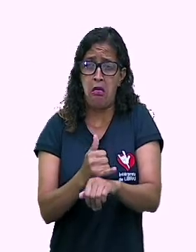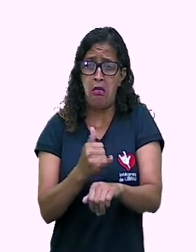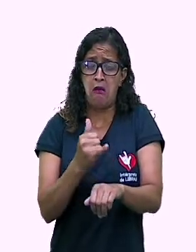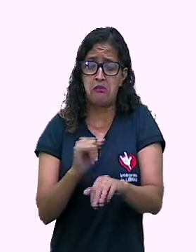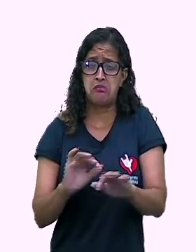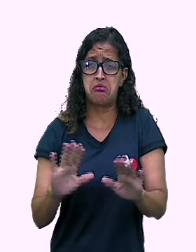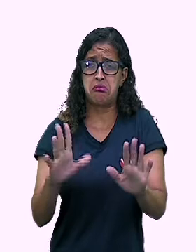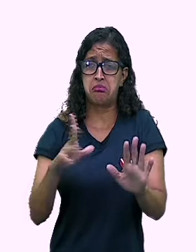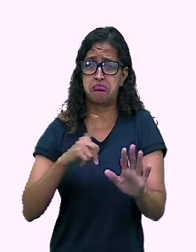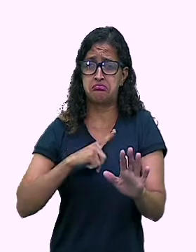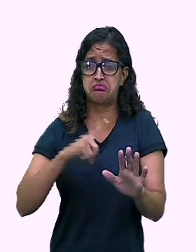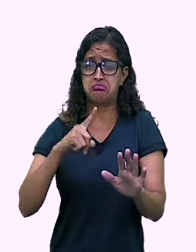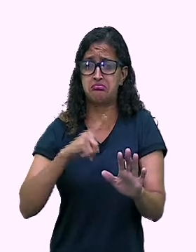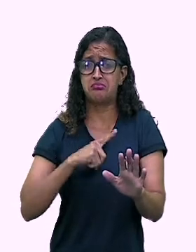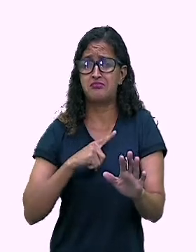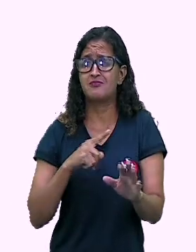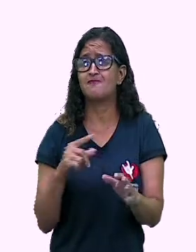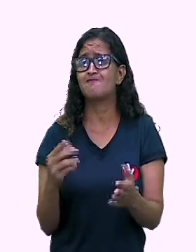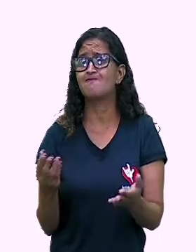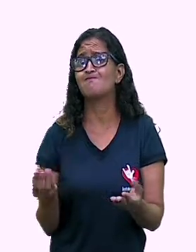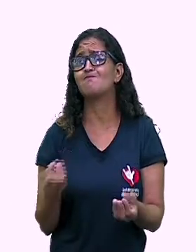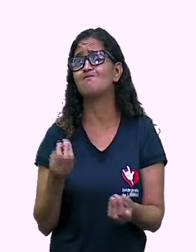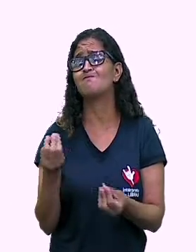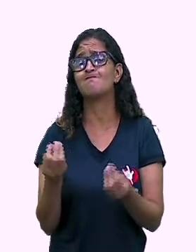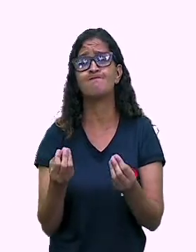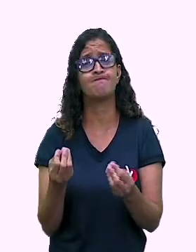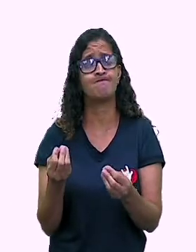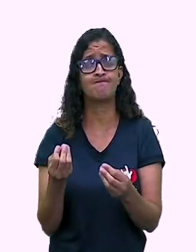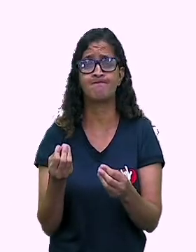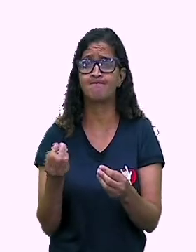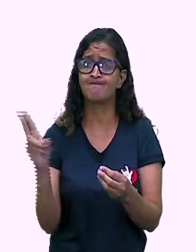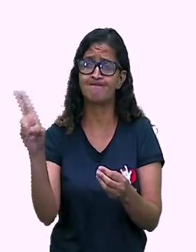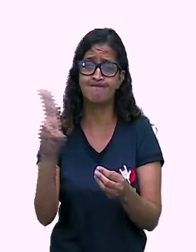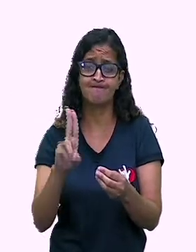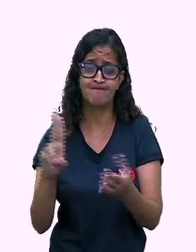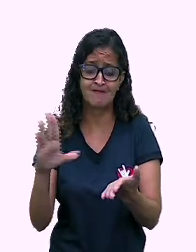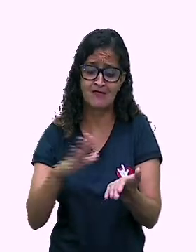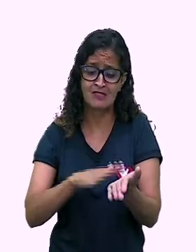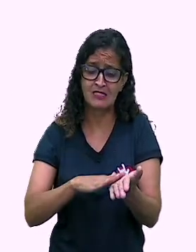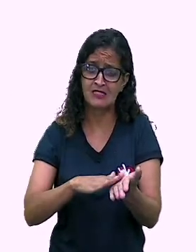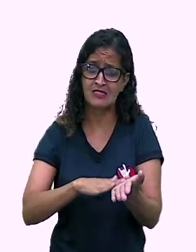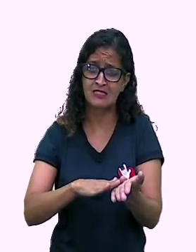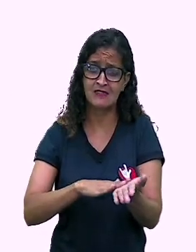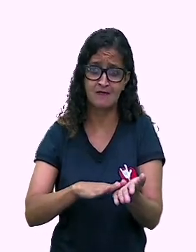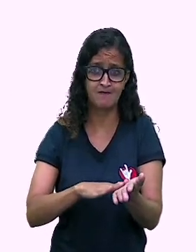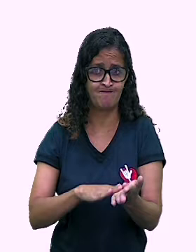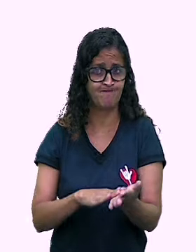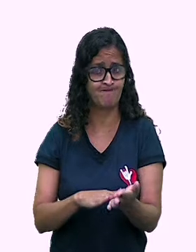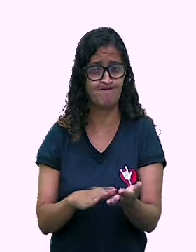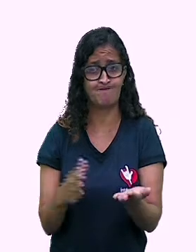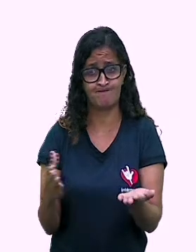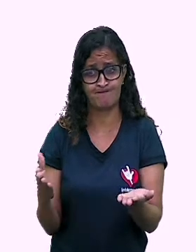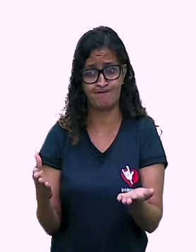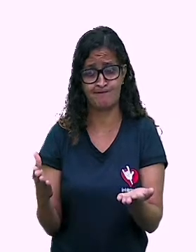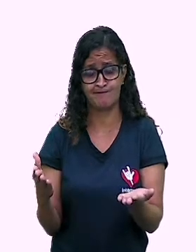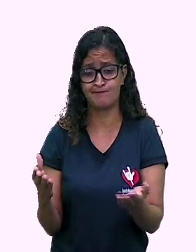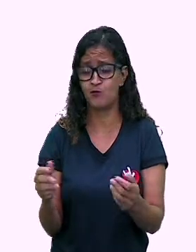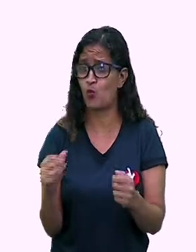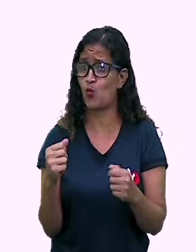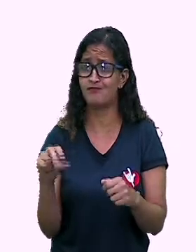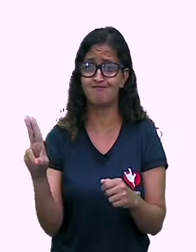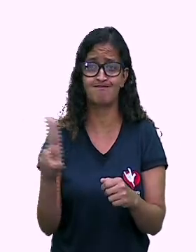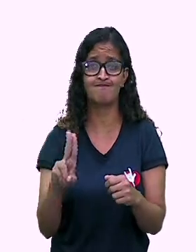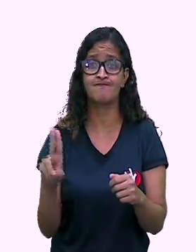Enferrujada. Tem como a gente usar uma lã ou uma esponja de aço enferrujada? O